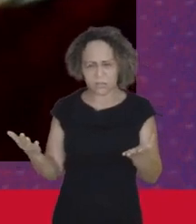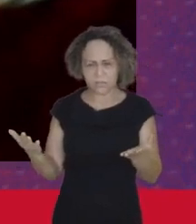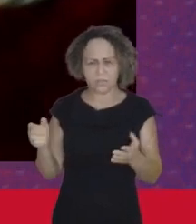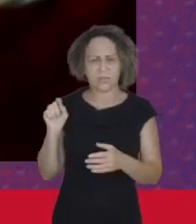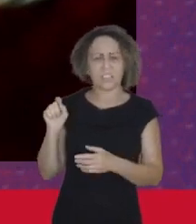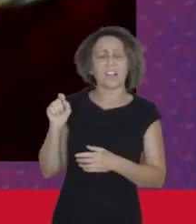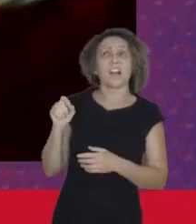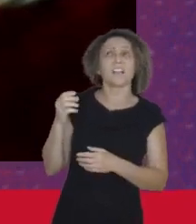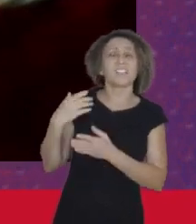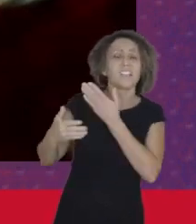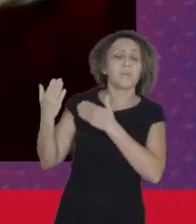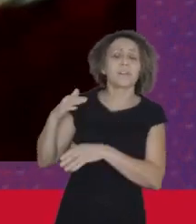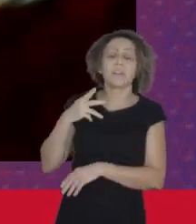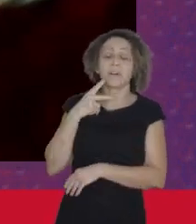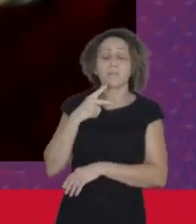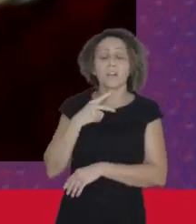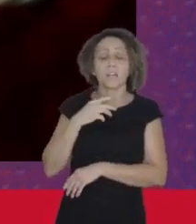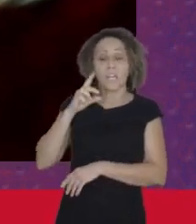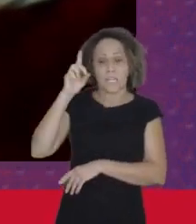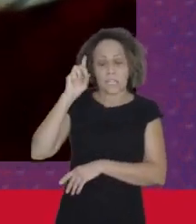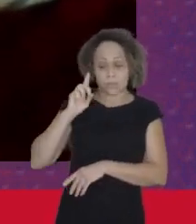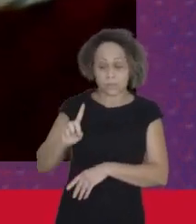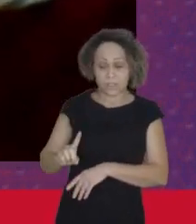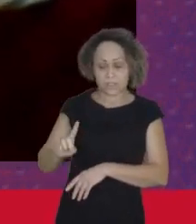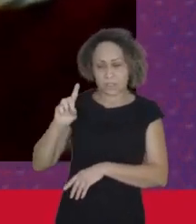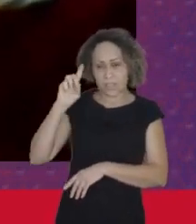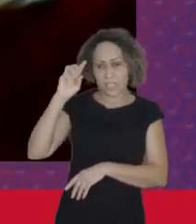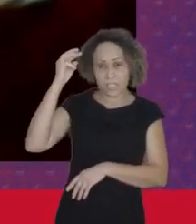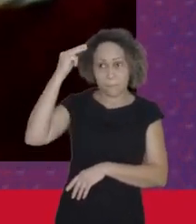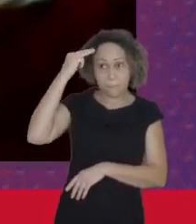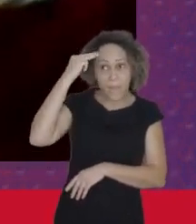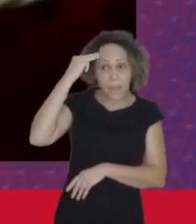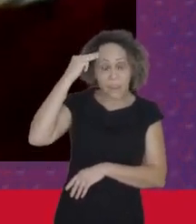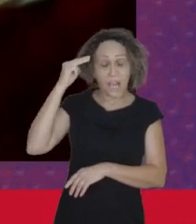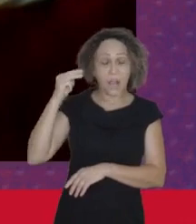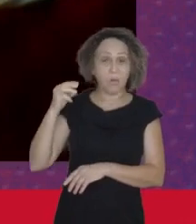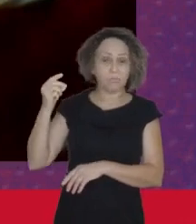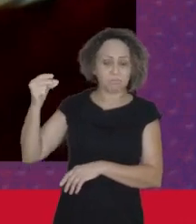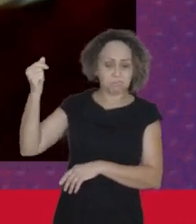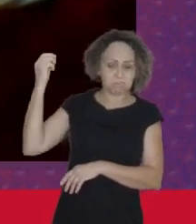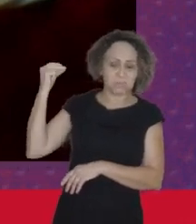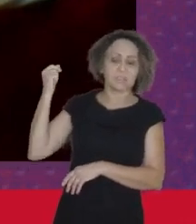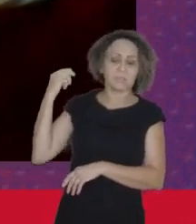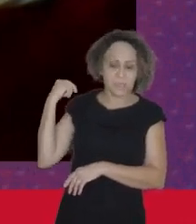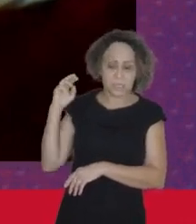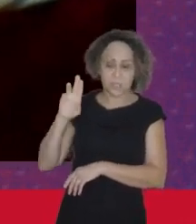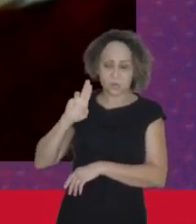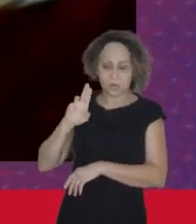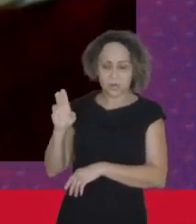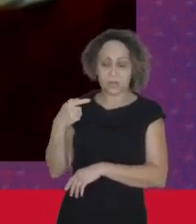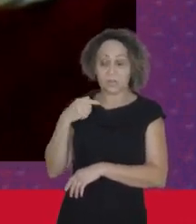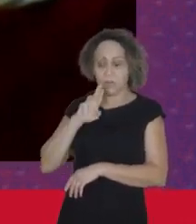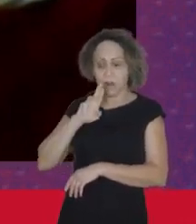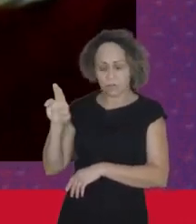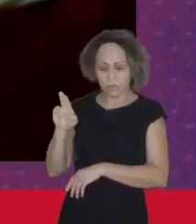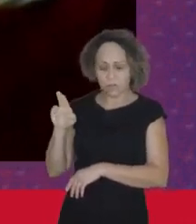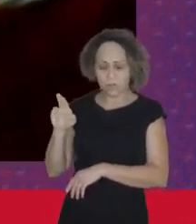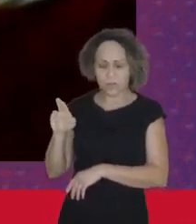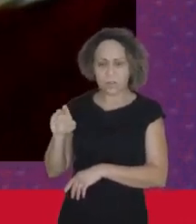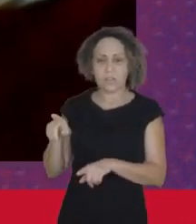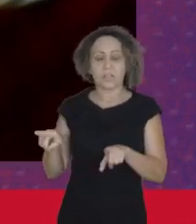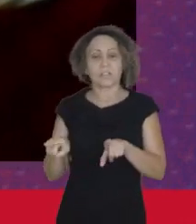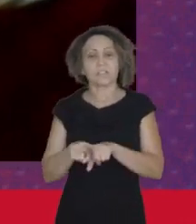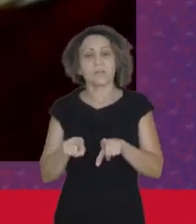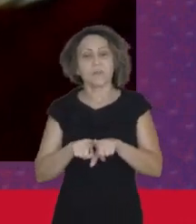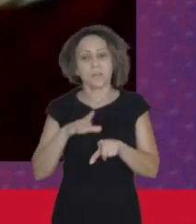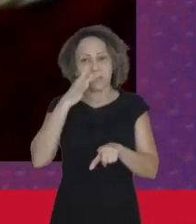denominava antigamente de deficiência mental, e também as pessoas que tenham perdas